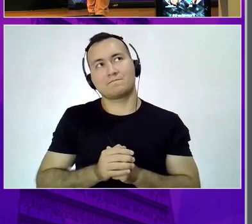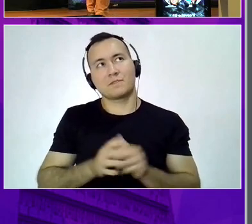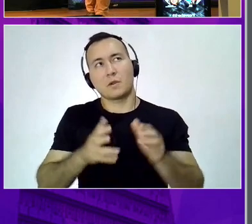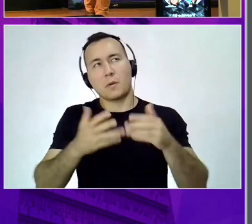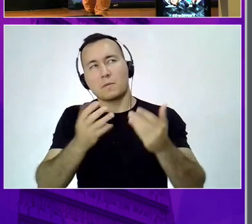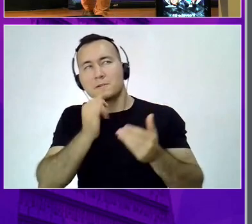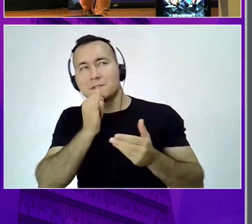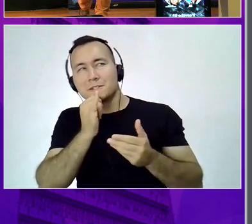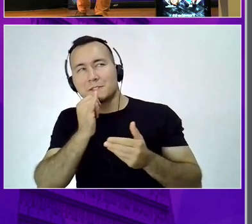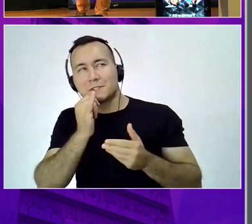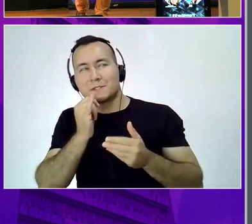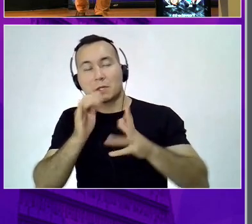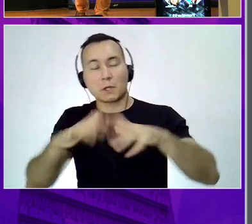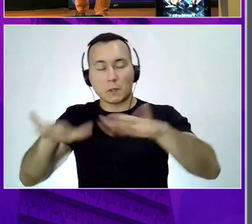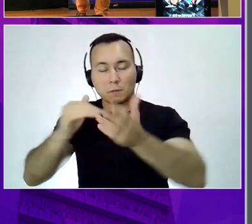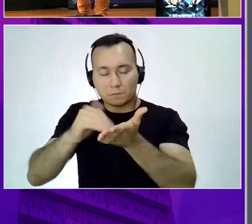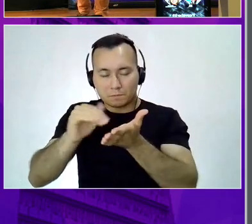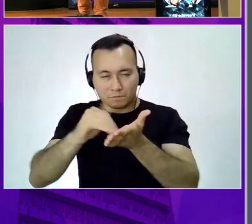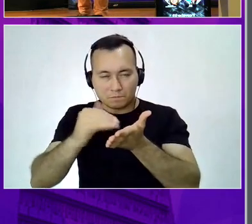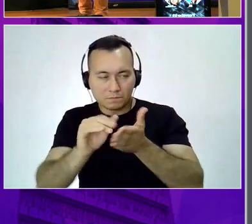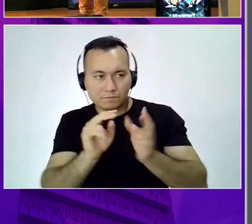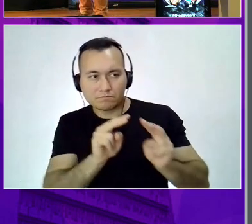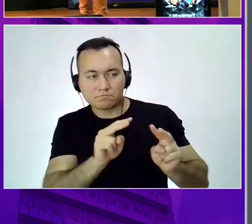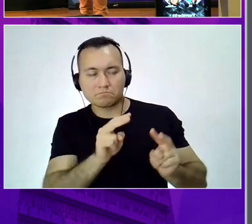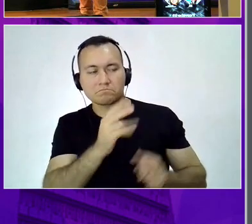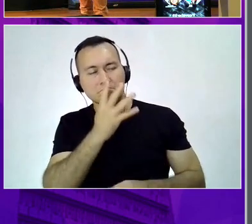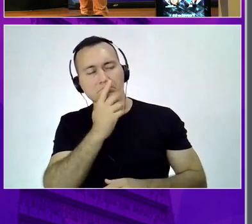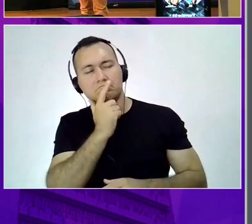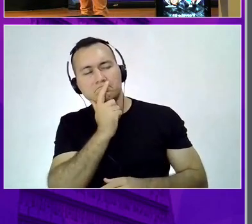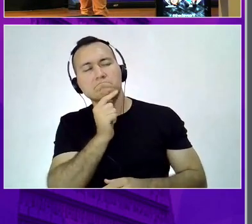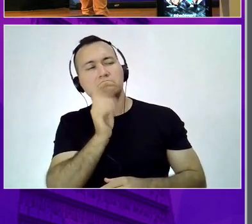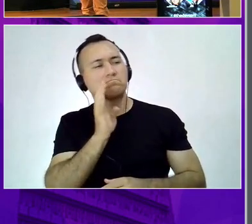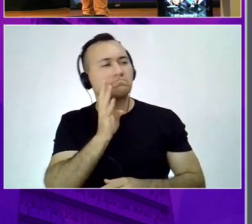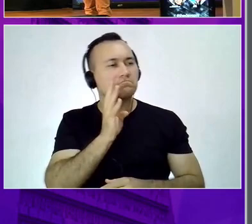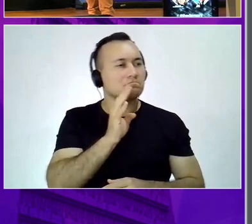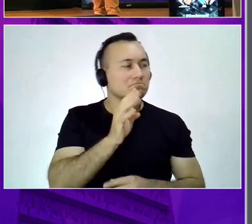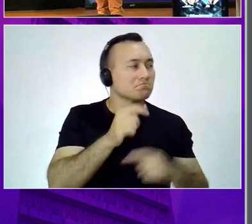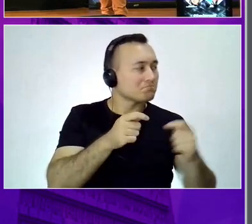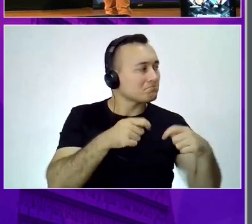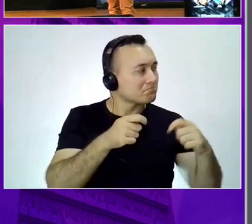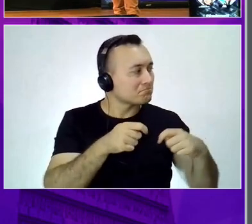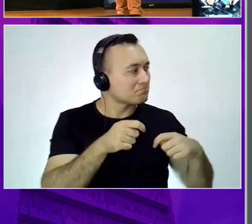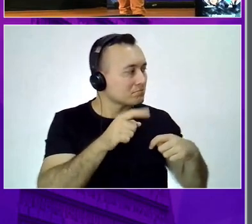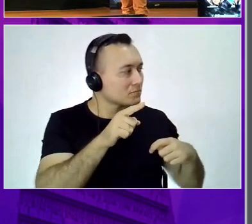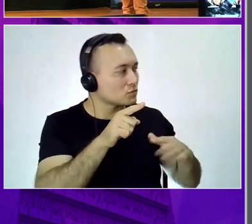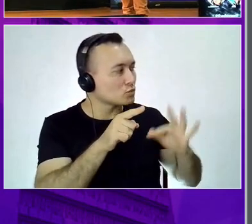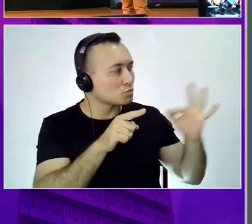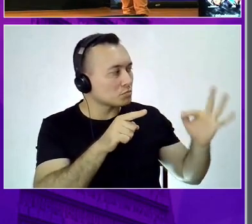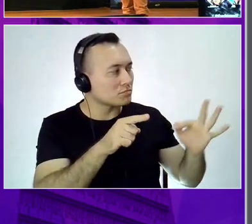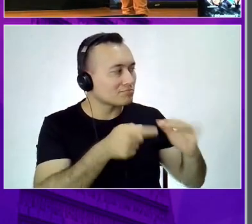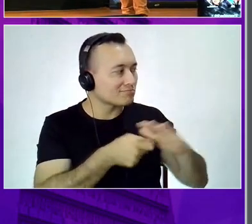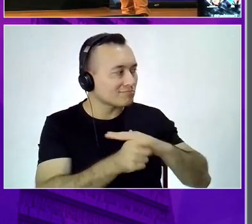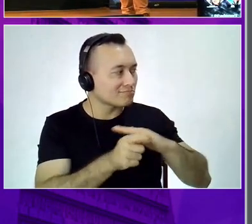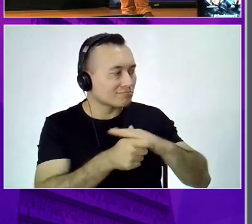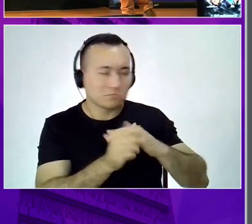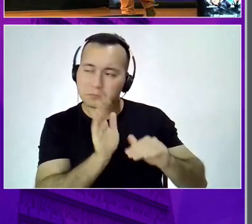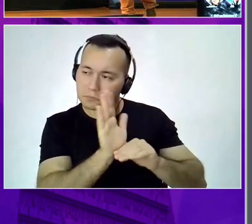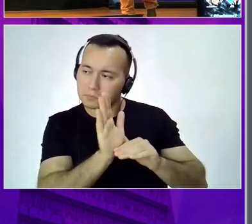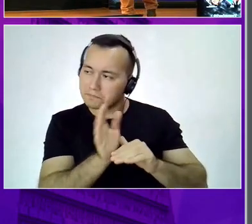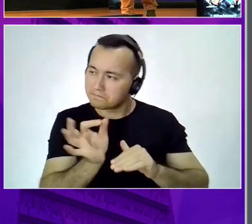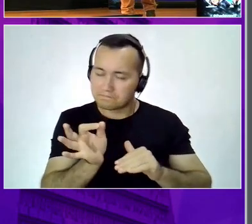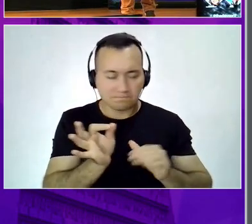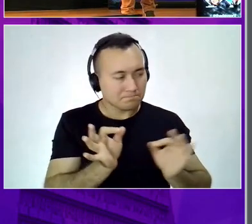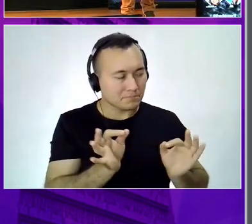olhar diferente. Pô, se você consegue fazer uma melhoria ali, né, e aquilo tem um reconhecimento